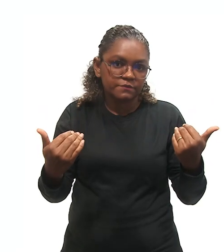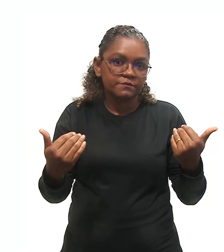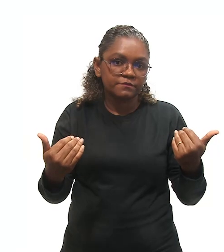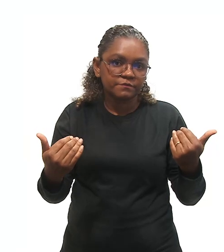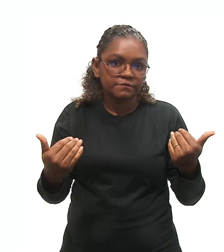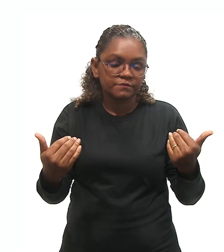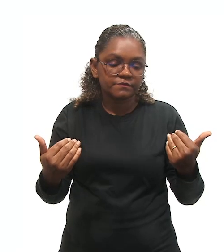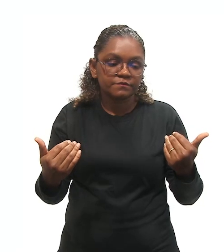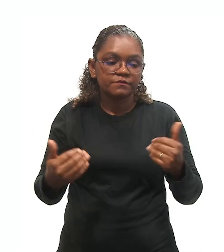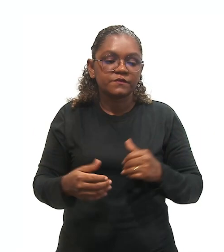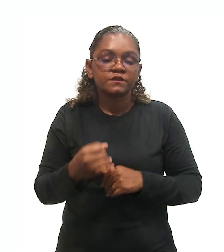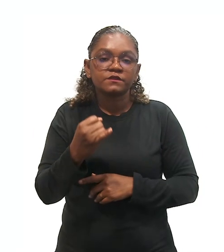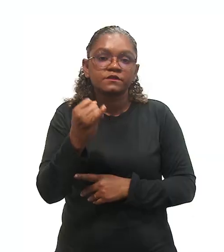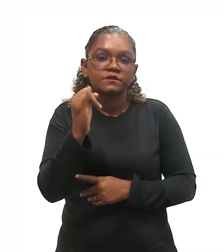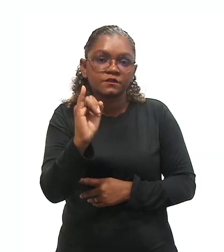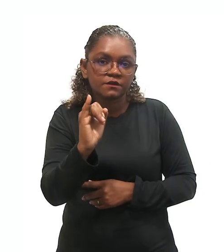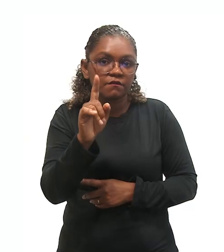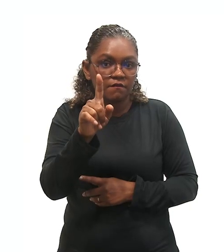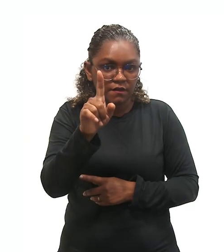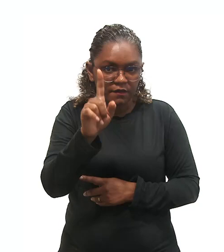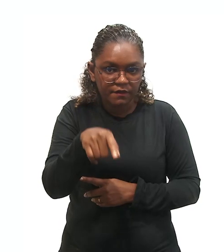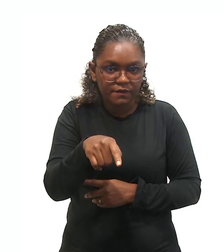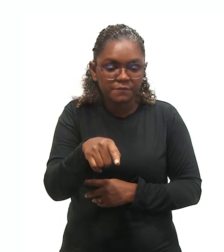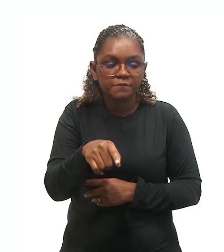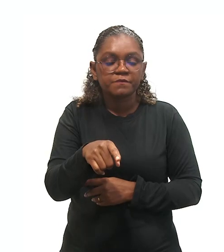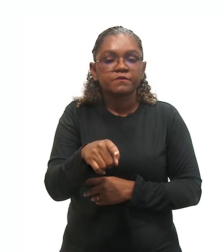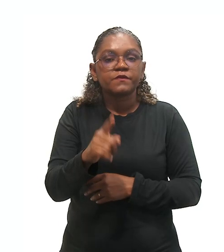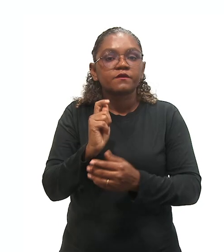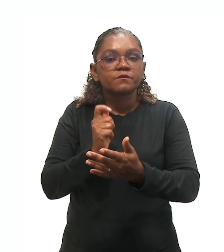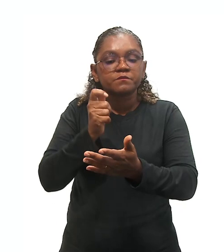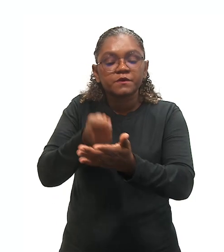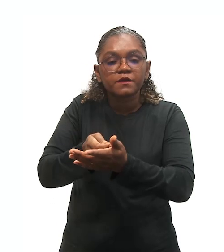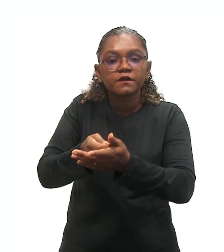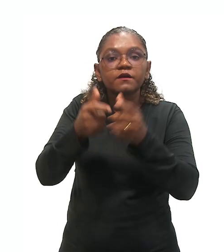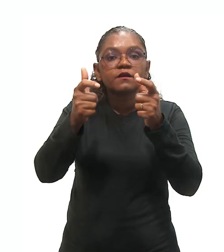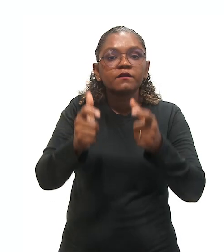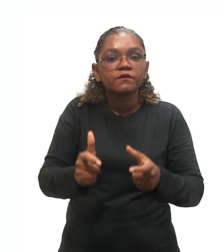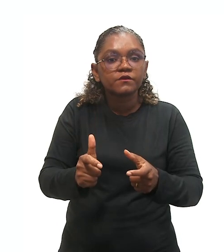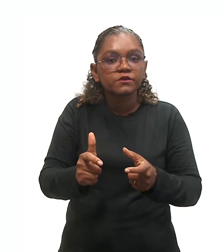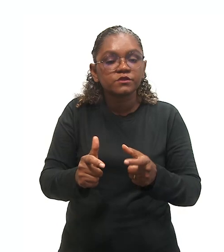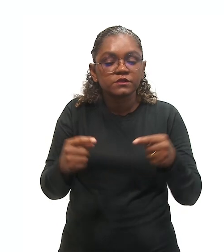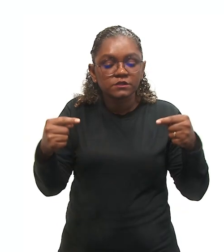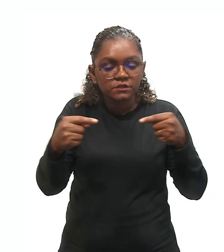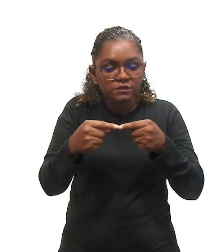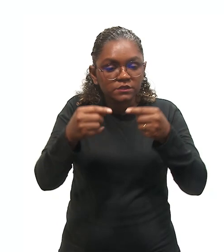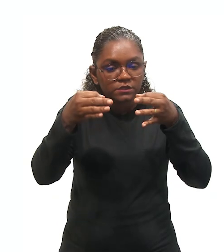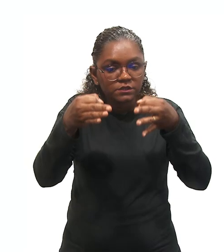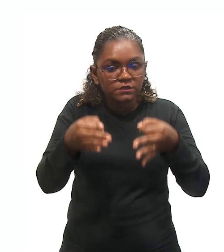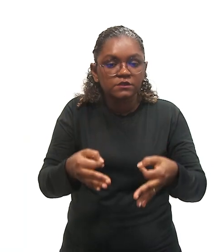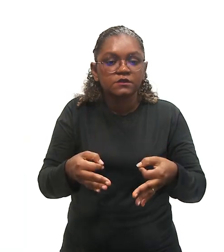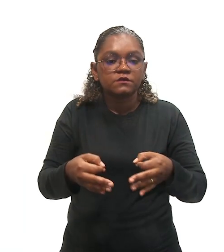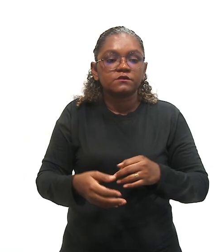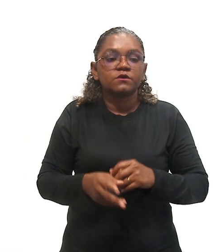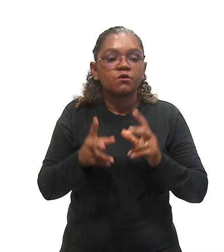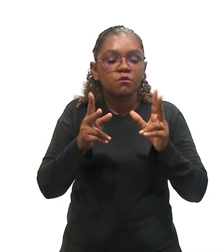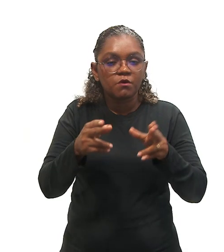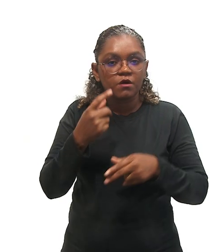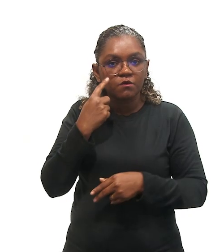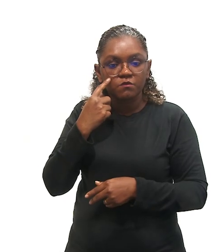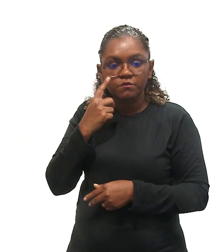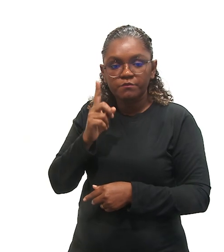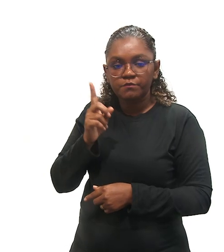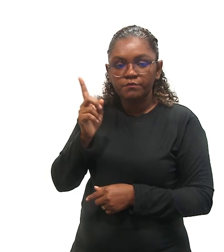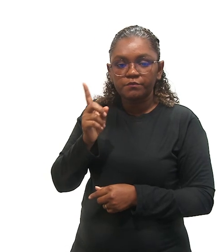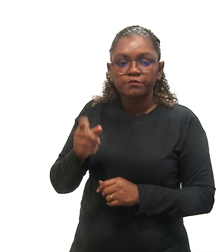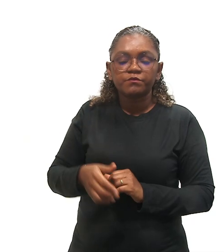patrimonial, eu vou debitar e creditar nas suas respectivas contas.